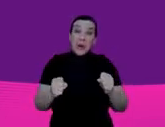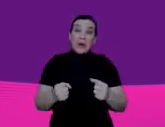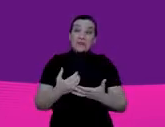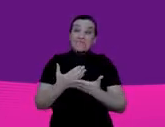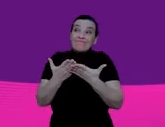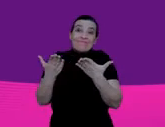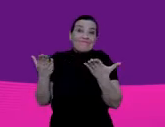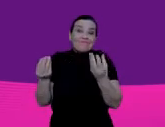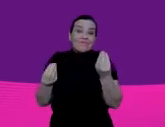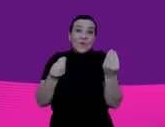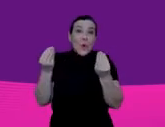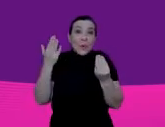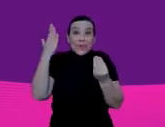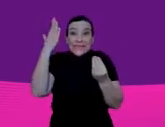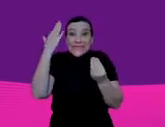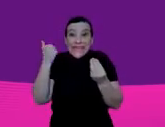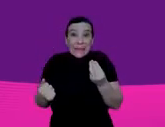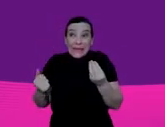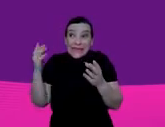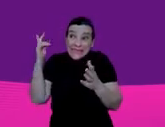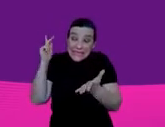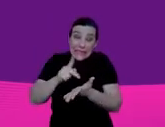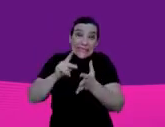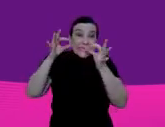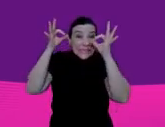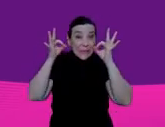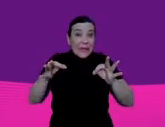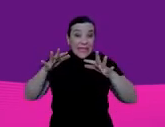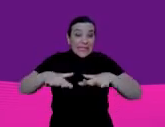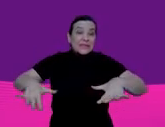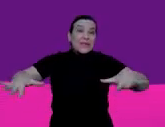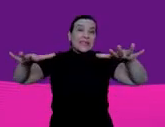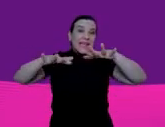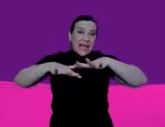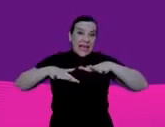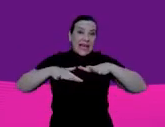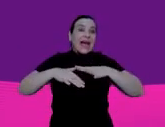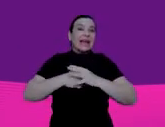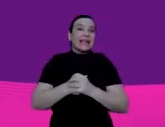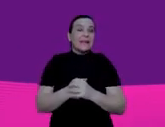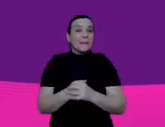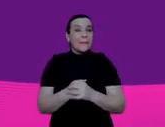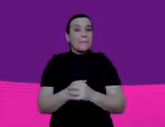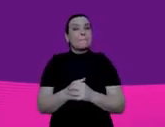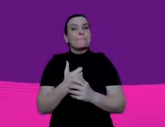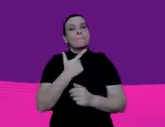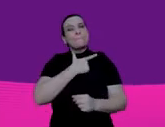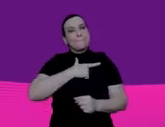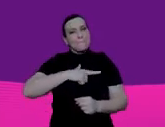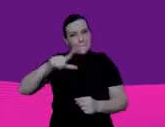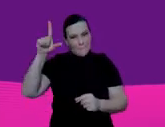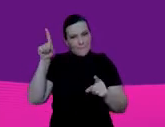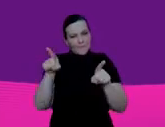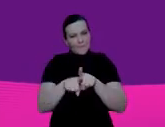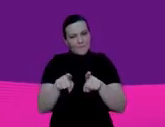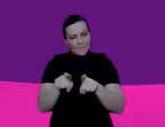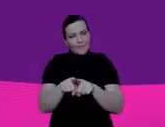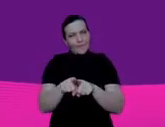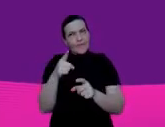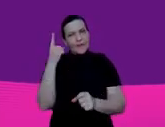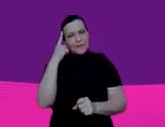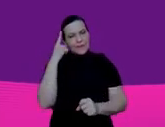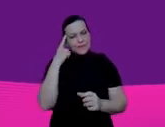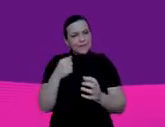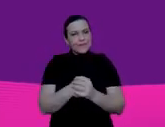procura excessiva desse setor de emergência, né? E aí, outra questão que a gente vai se perguntar é se o emergencista